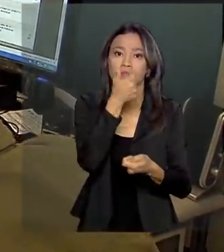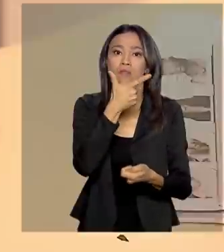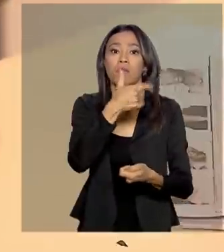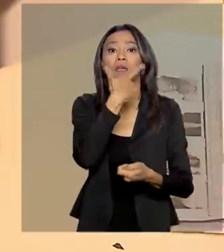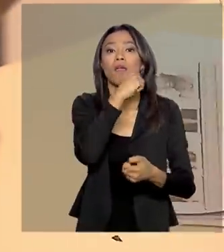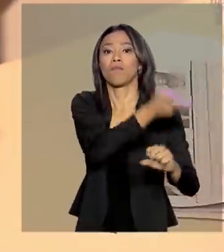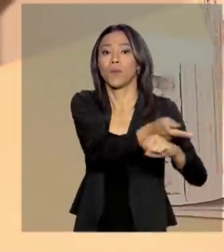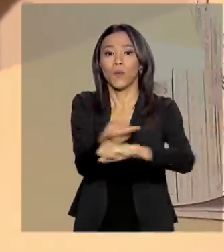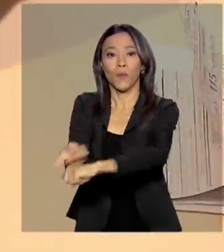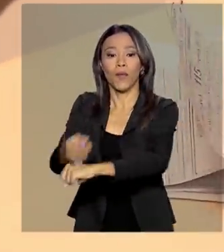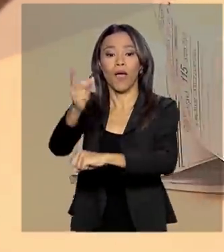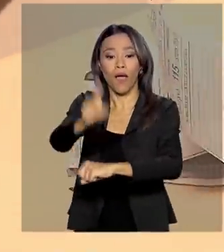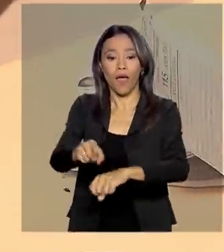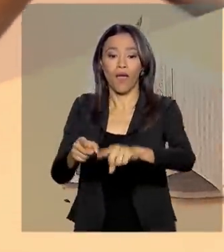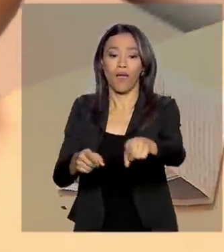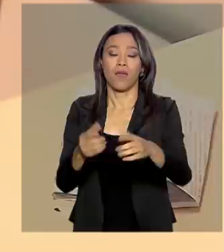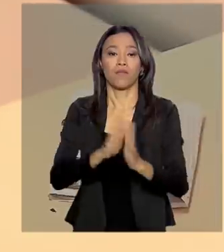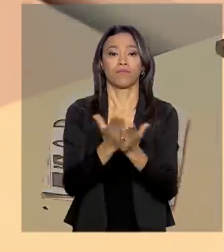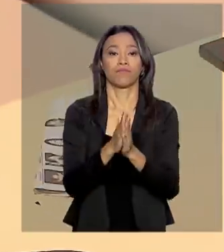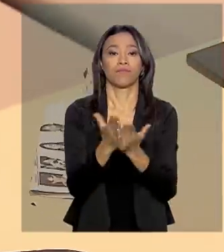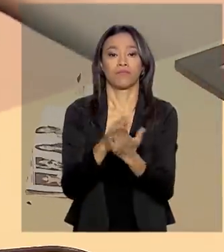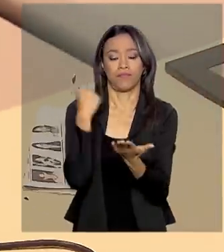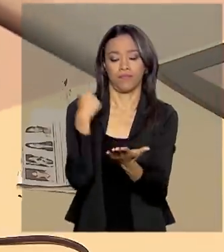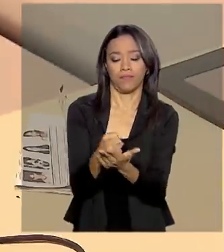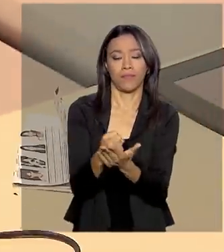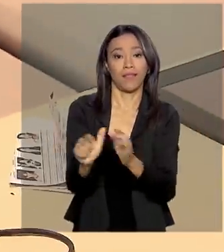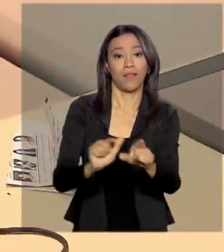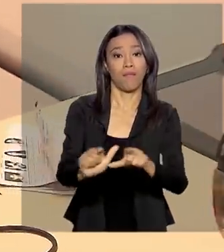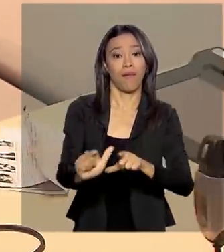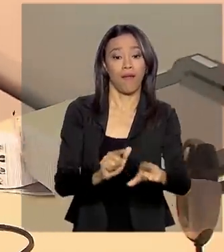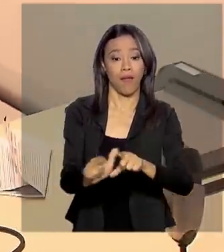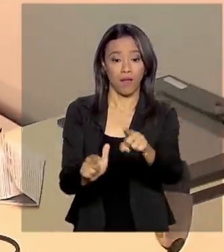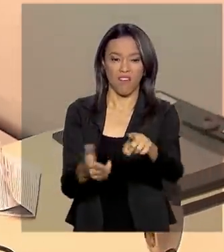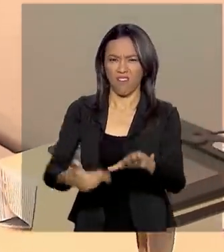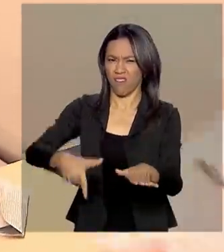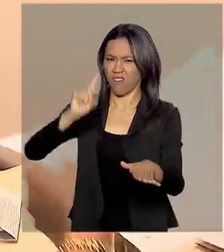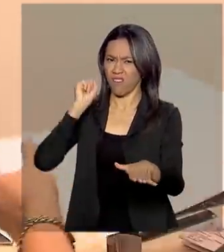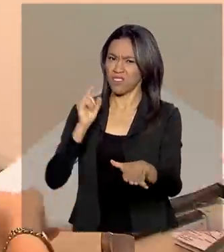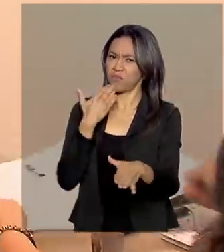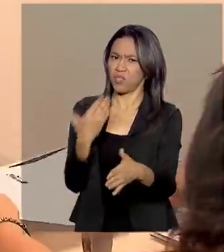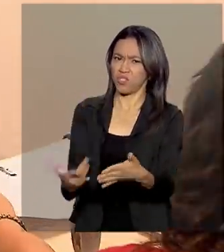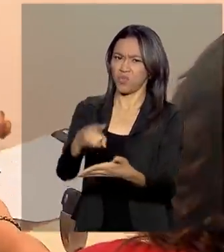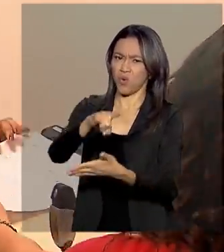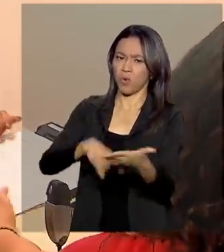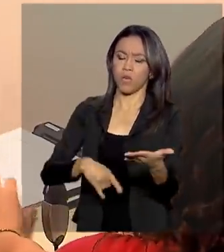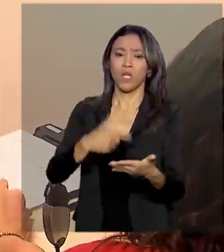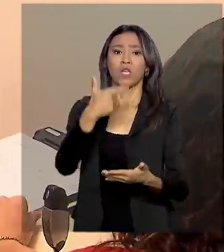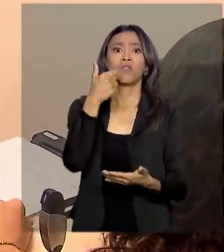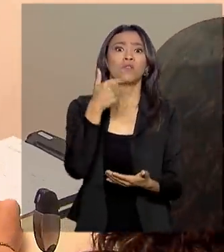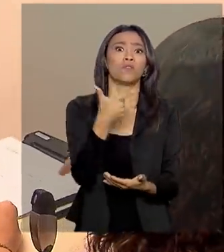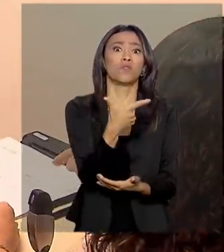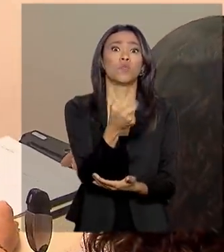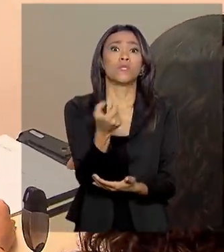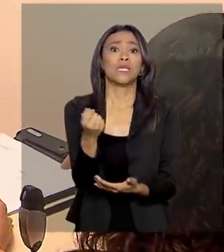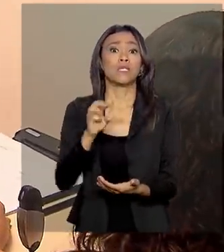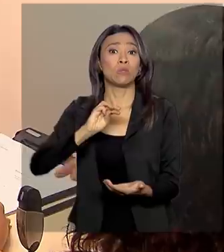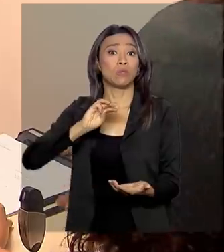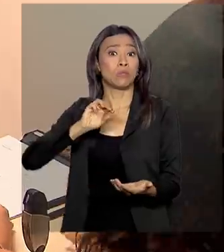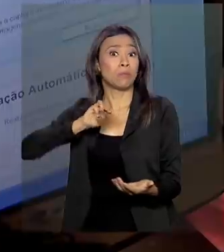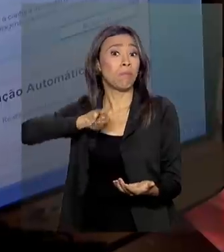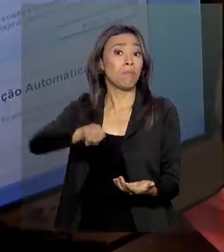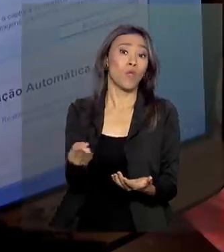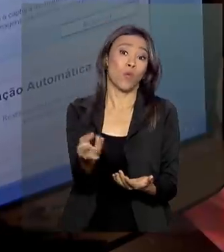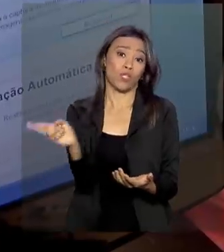cidadãos é a carteira de trabalho digital antes de emitir o documento custava 200 milhões de reais ao